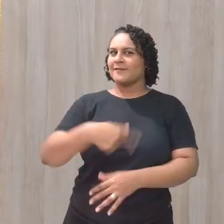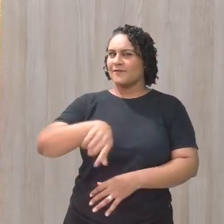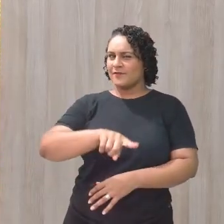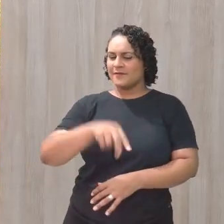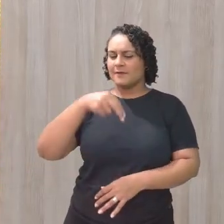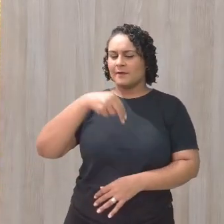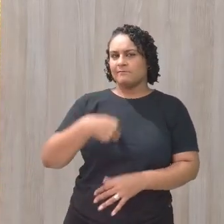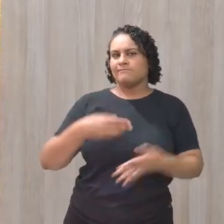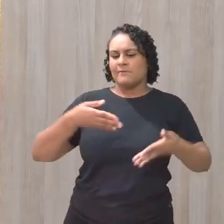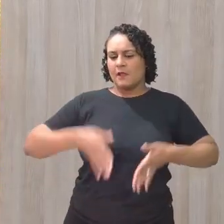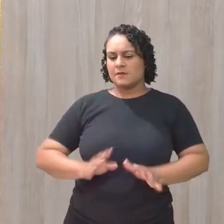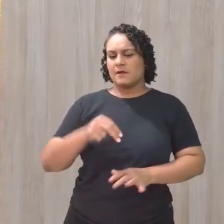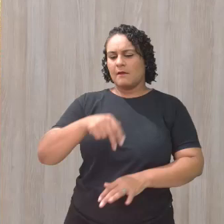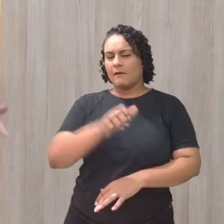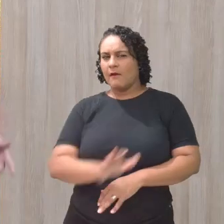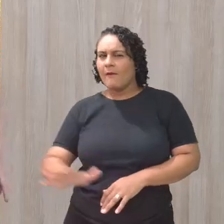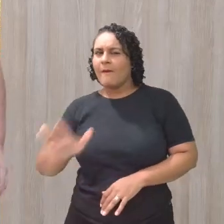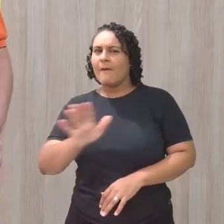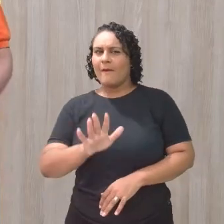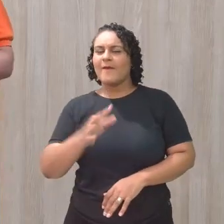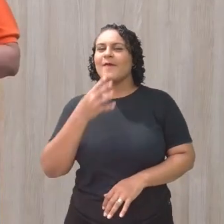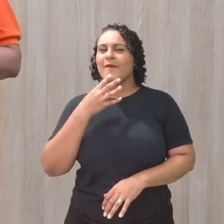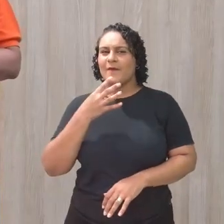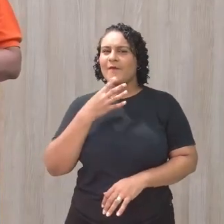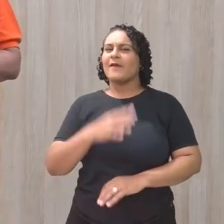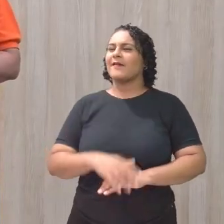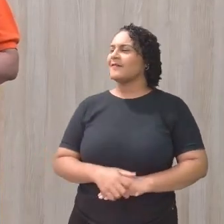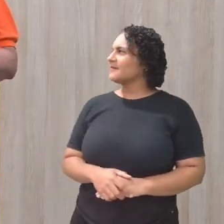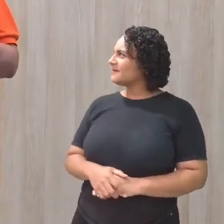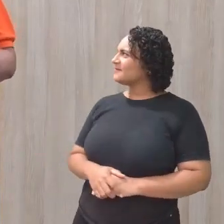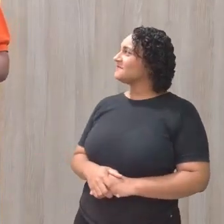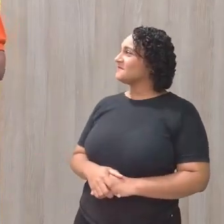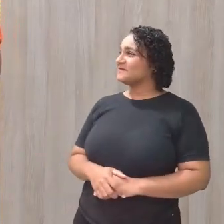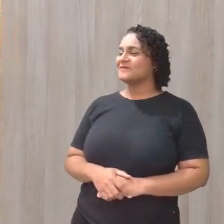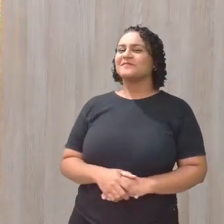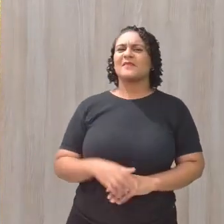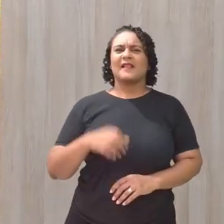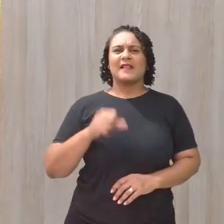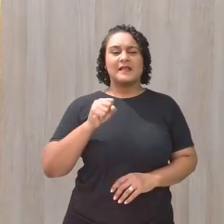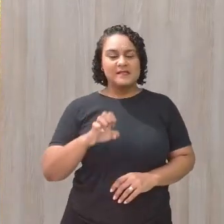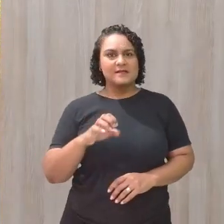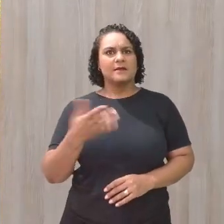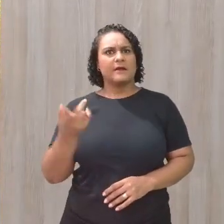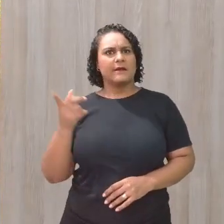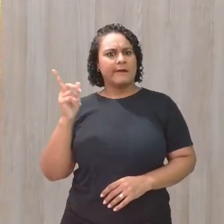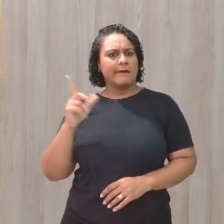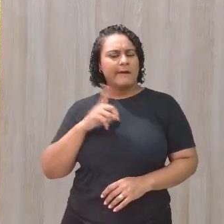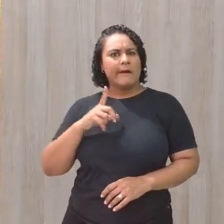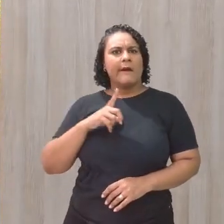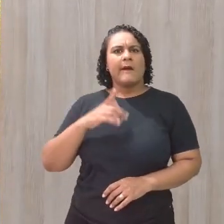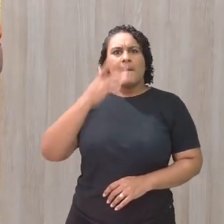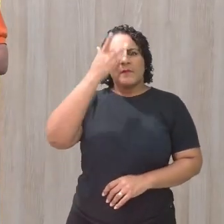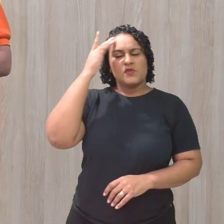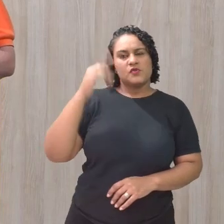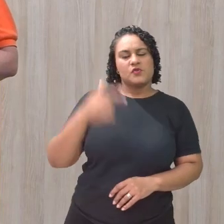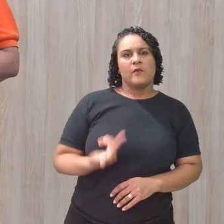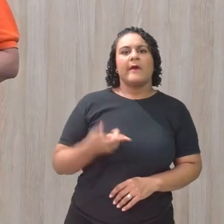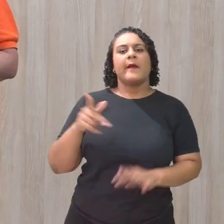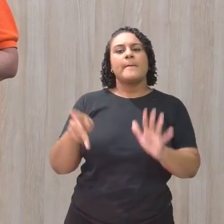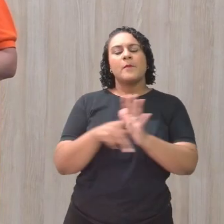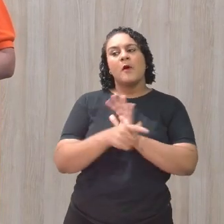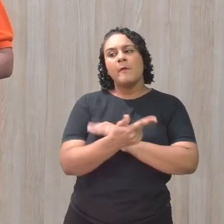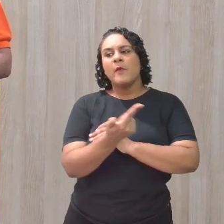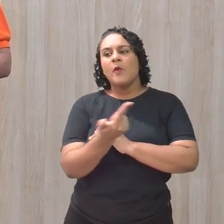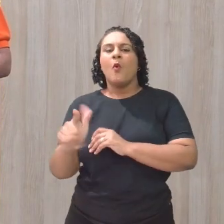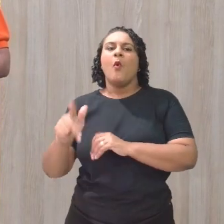nordestinos como eu e conhecem. Se tem alguém aqui na nossa escola que veio de outro estado, também